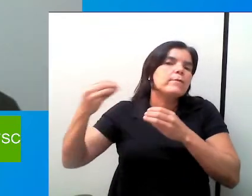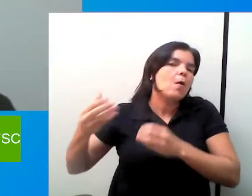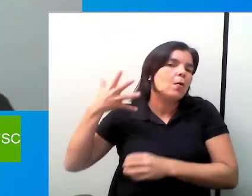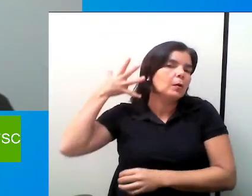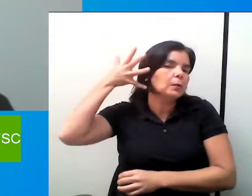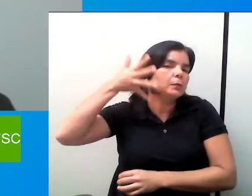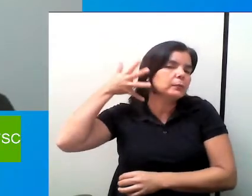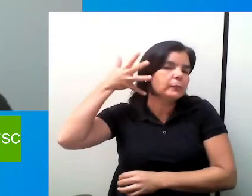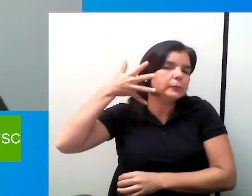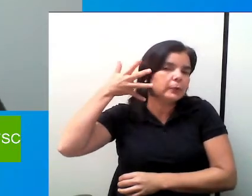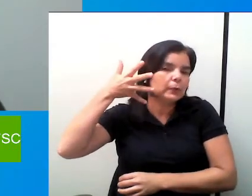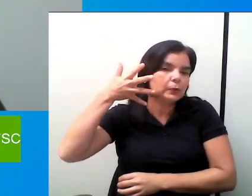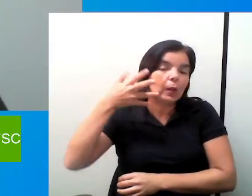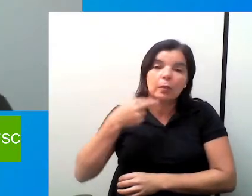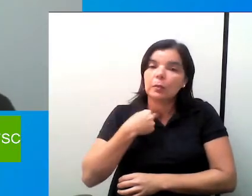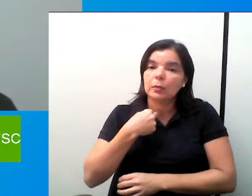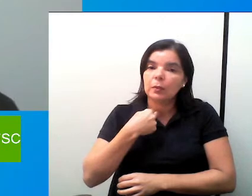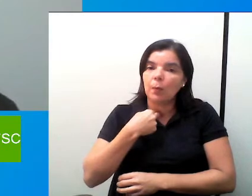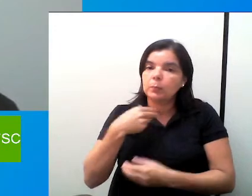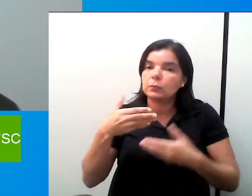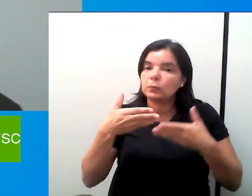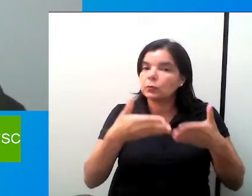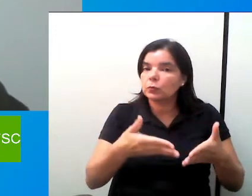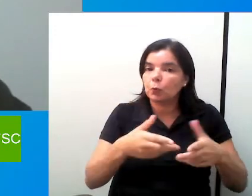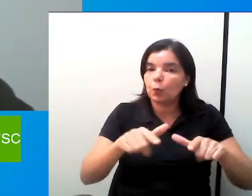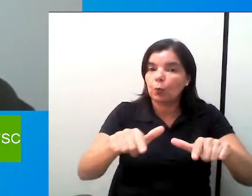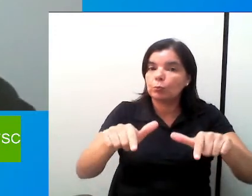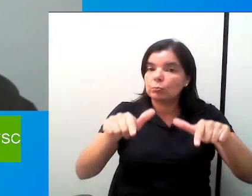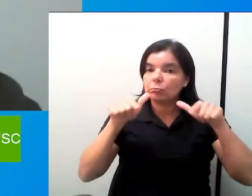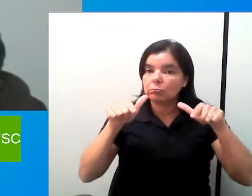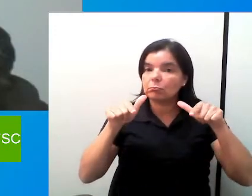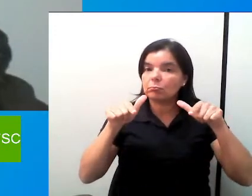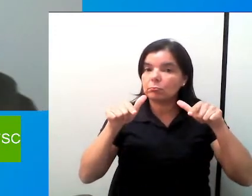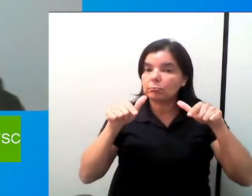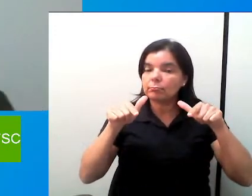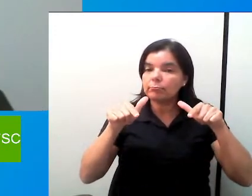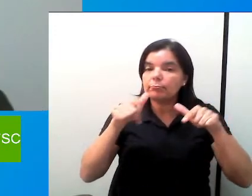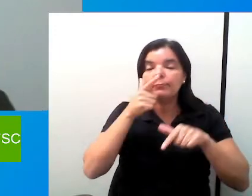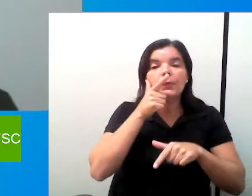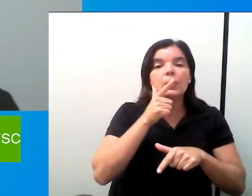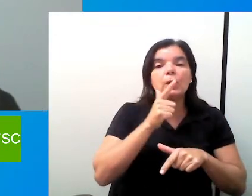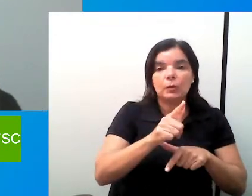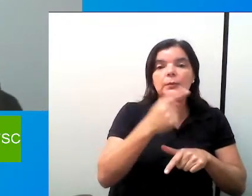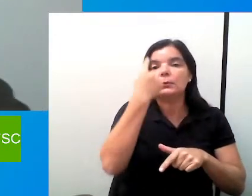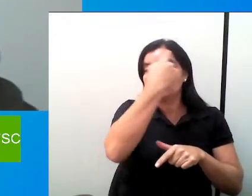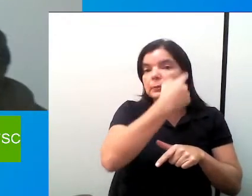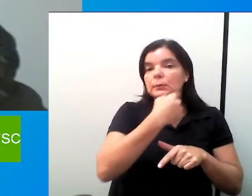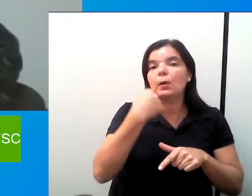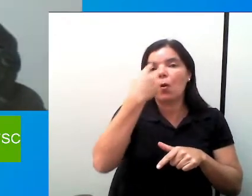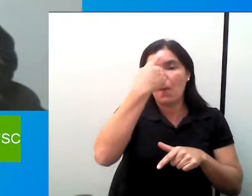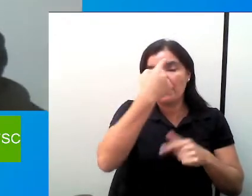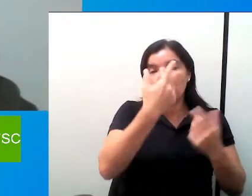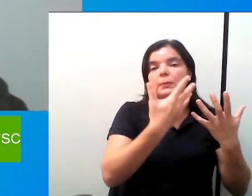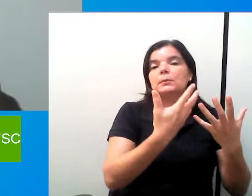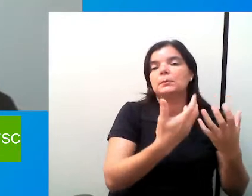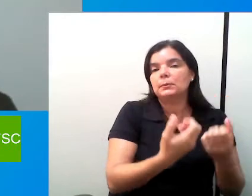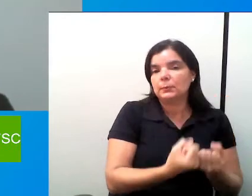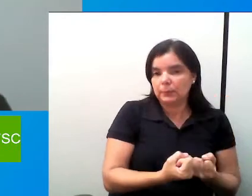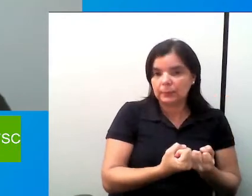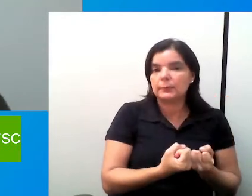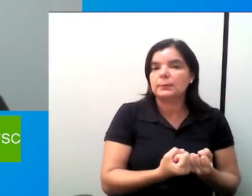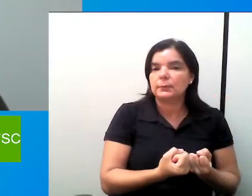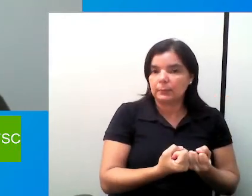campo, etc., ele não poderia chegar com o certificado dele aqui e ganhar a carga horária para validar